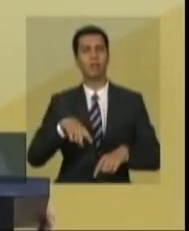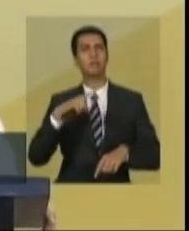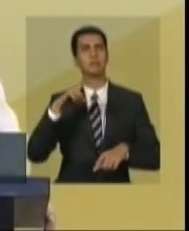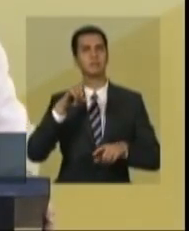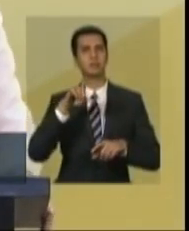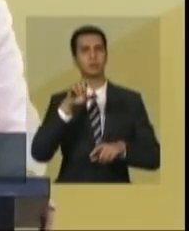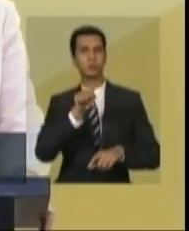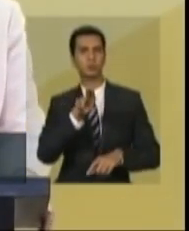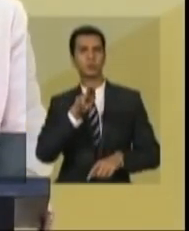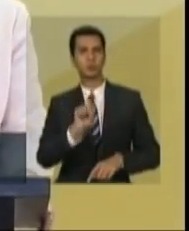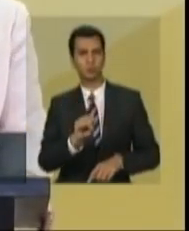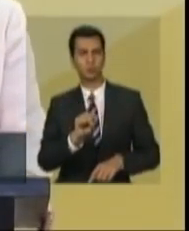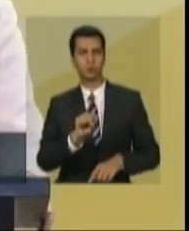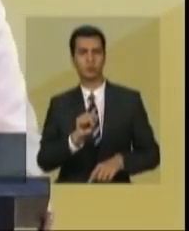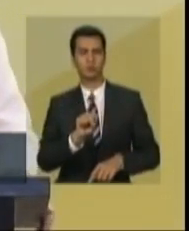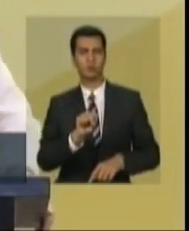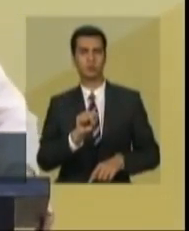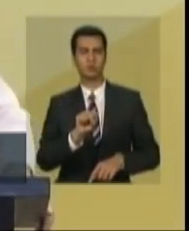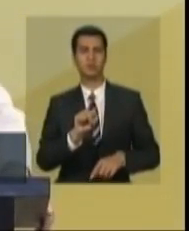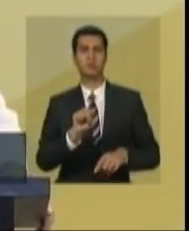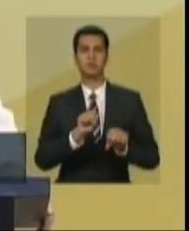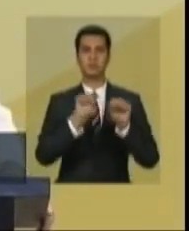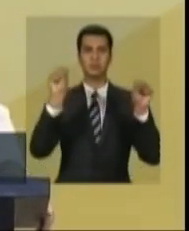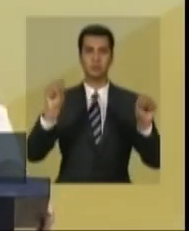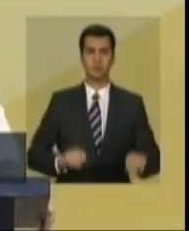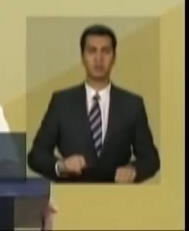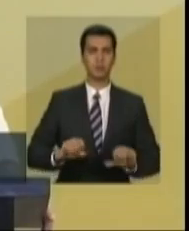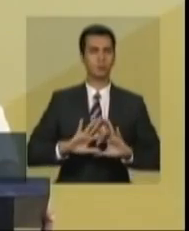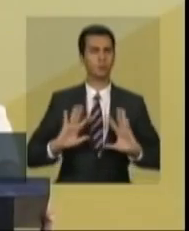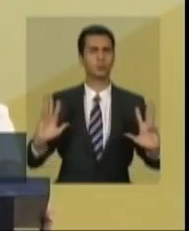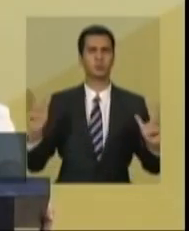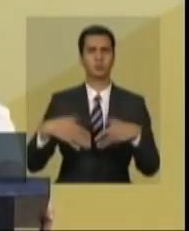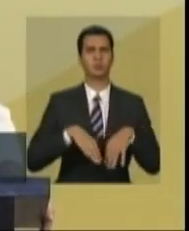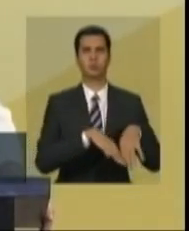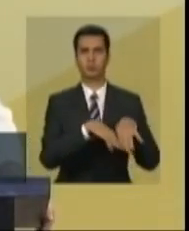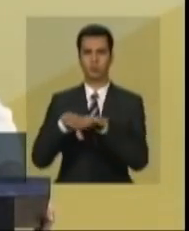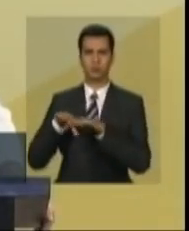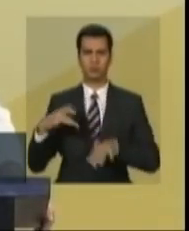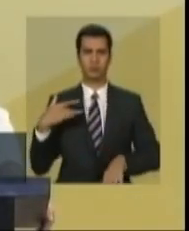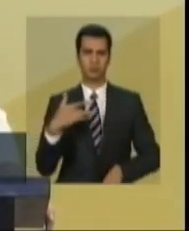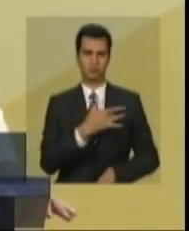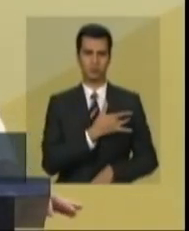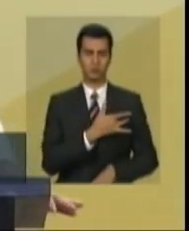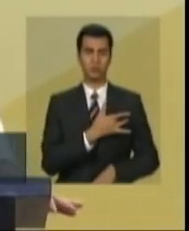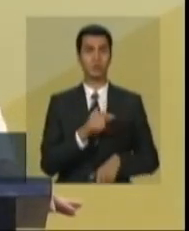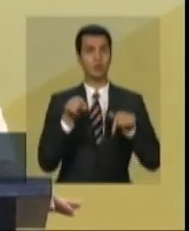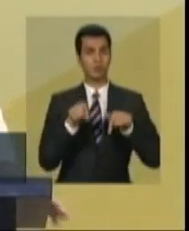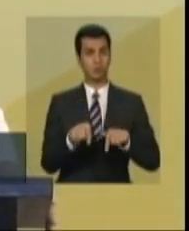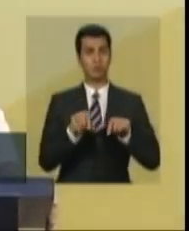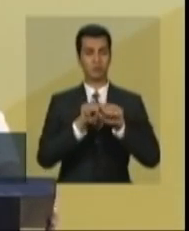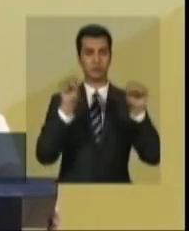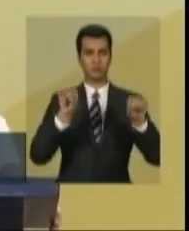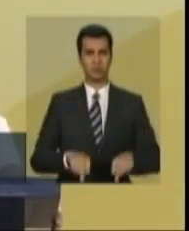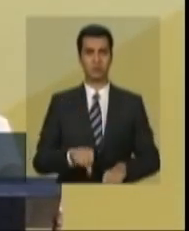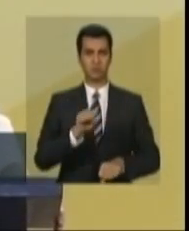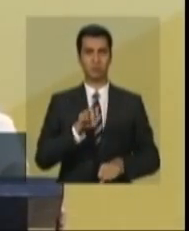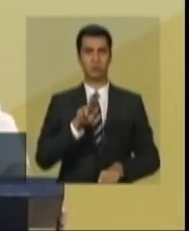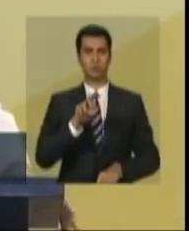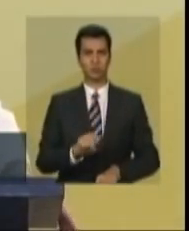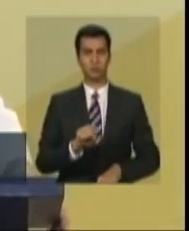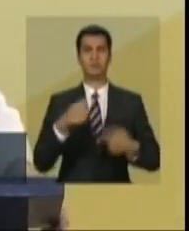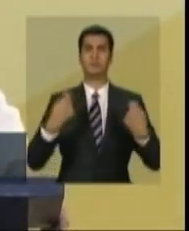que é um sistema que tem, na verdade, muito, mas muito mesmo que